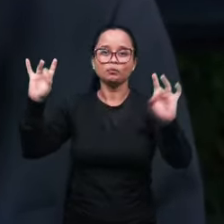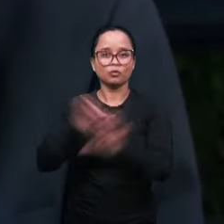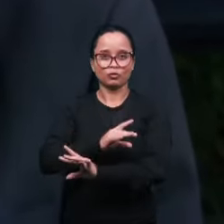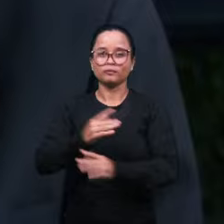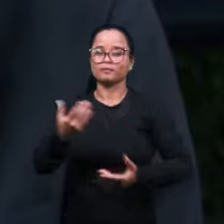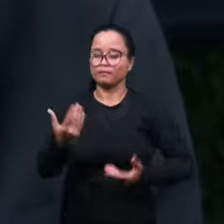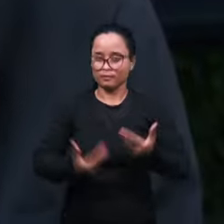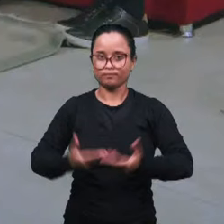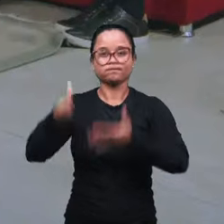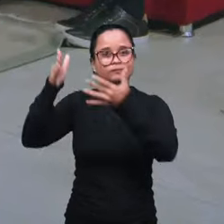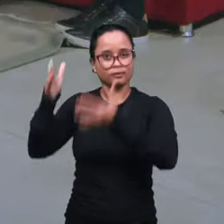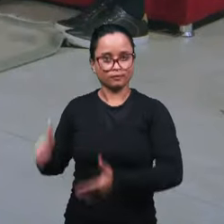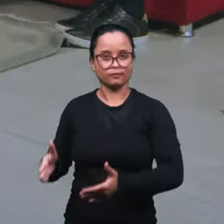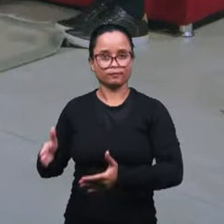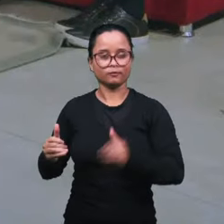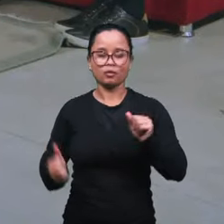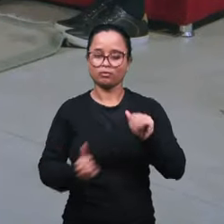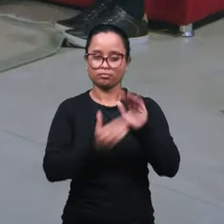o nome do Senhor.